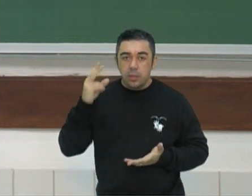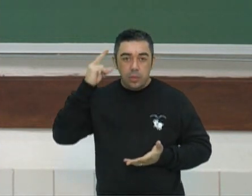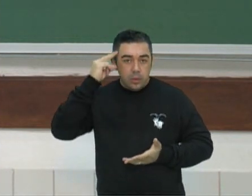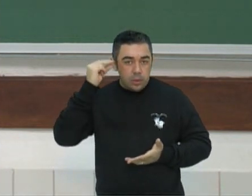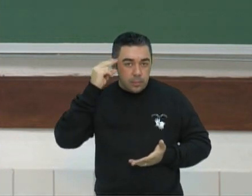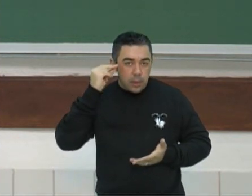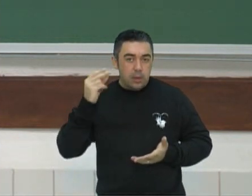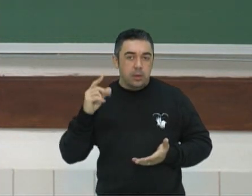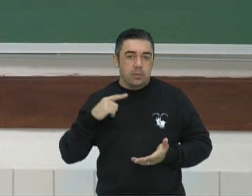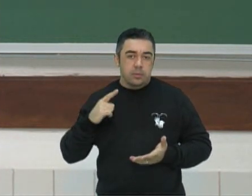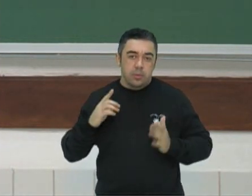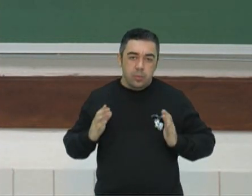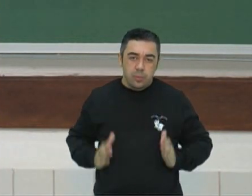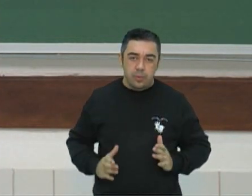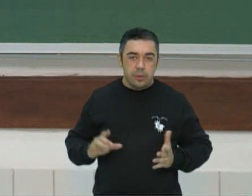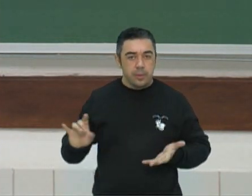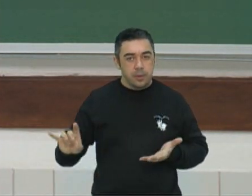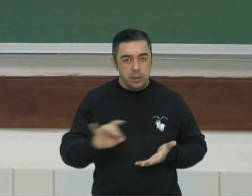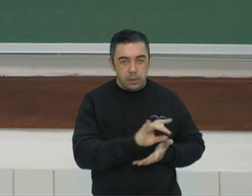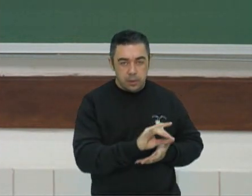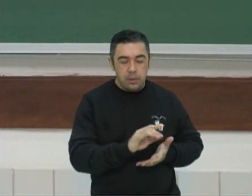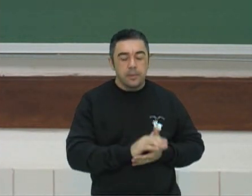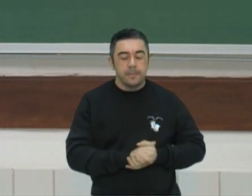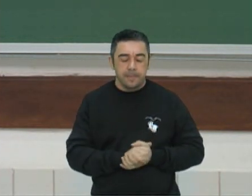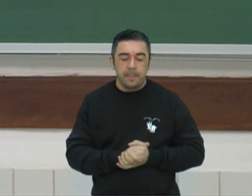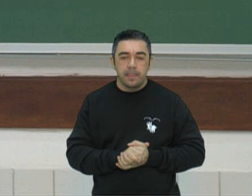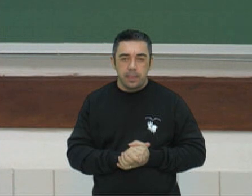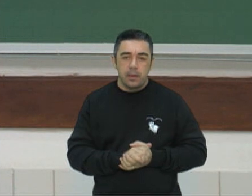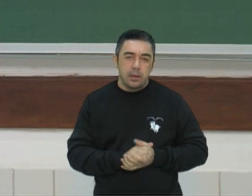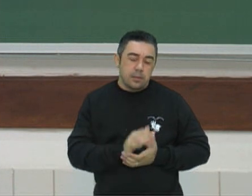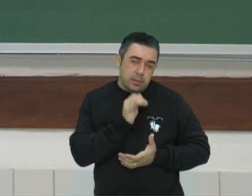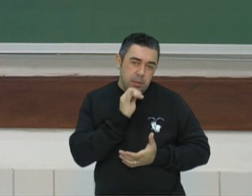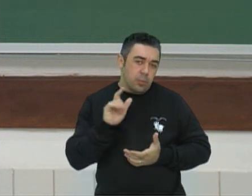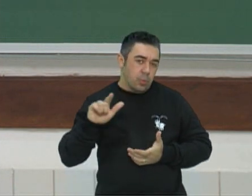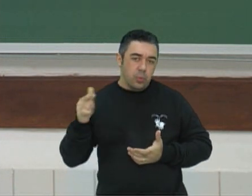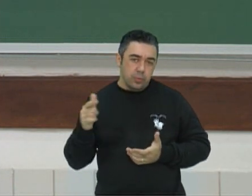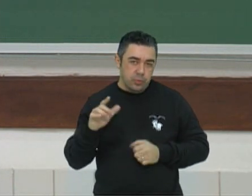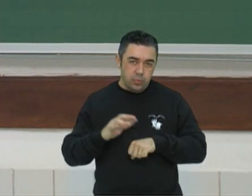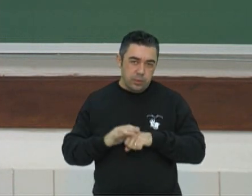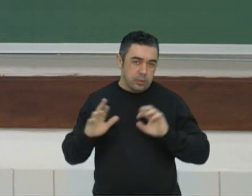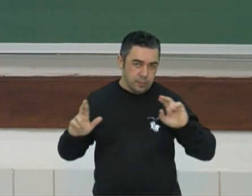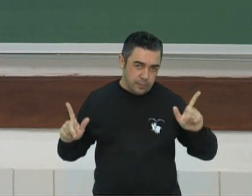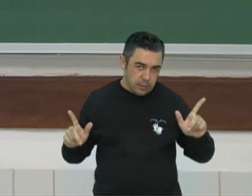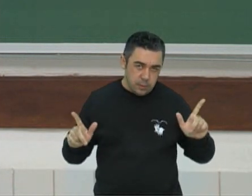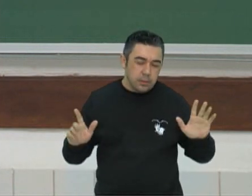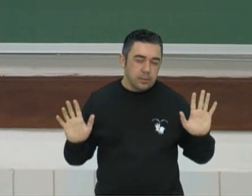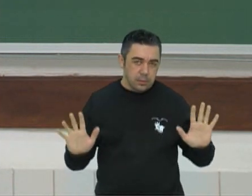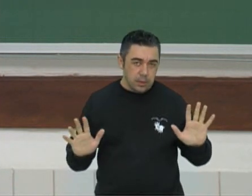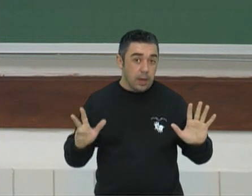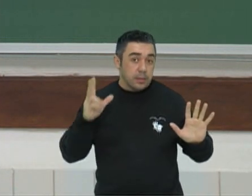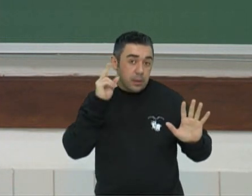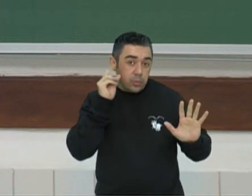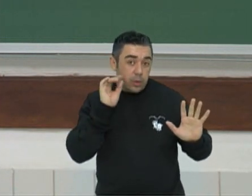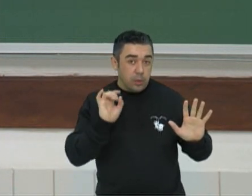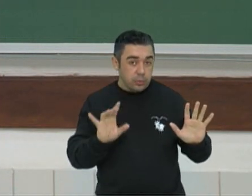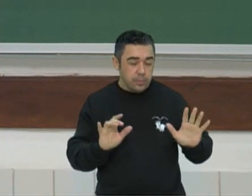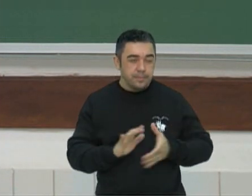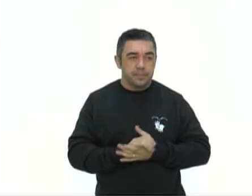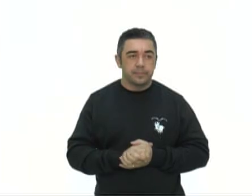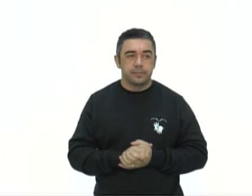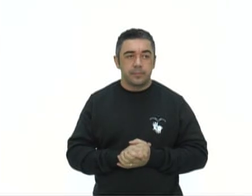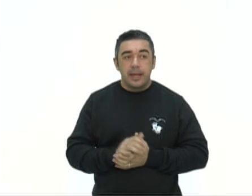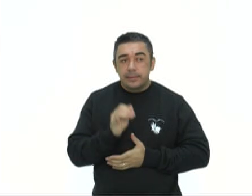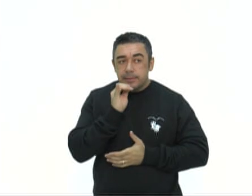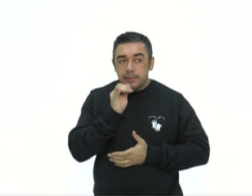normais, comportamentais da obesidade, né? Fora causas assim, de doenças e tudo mais, falando de causas naturais ali.